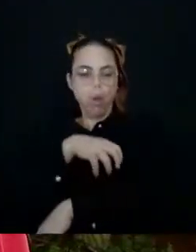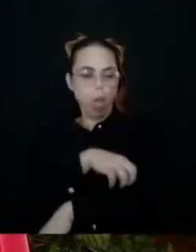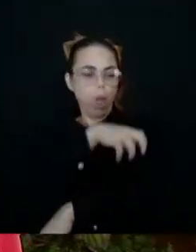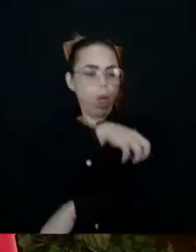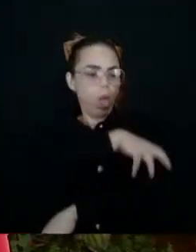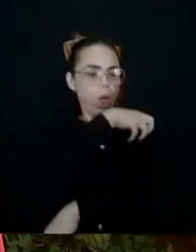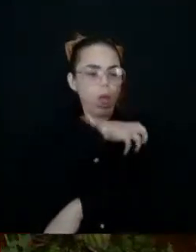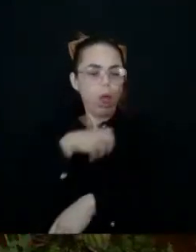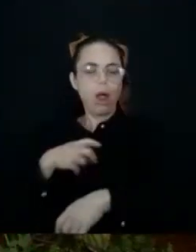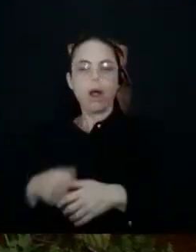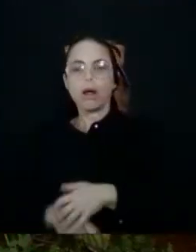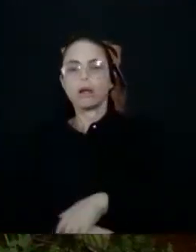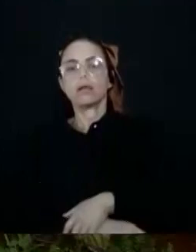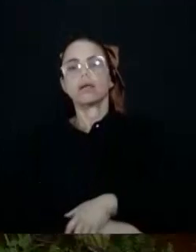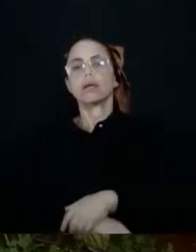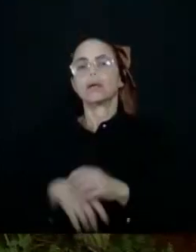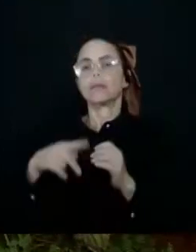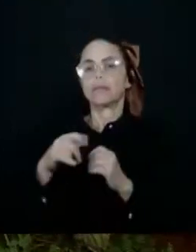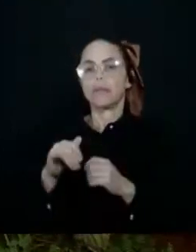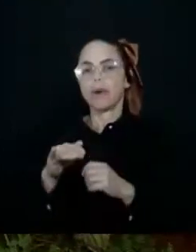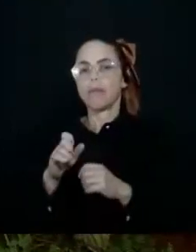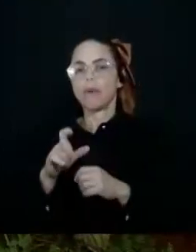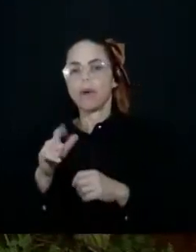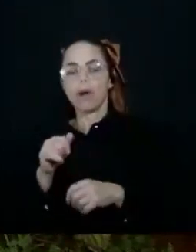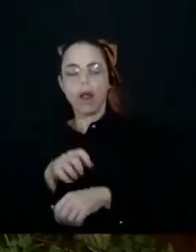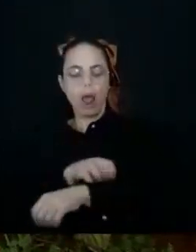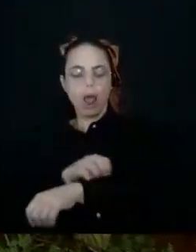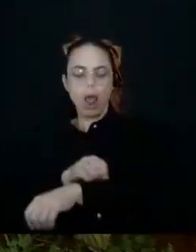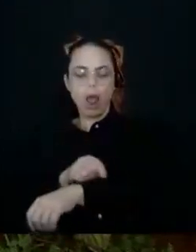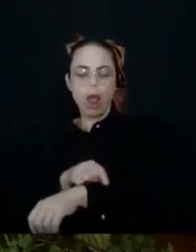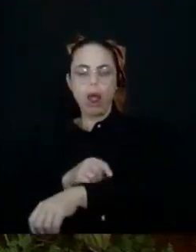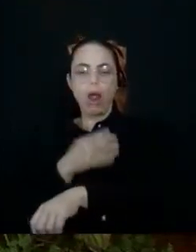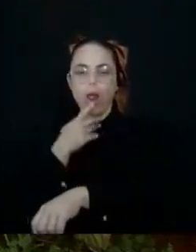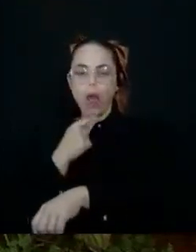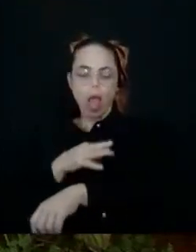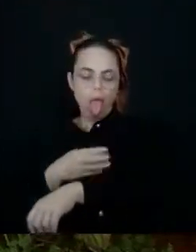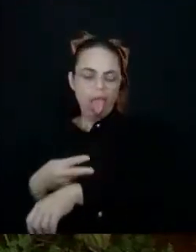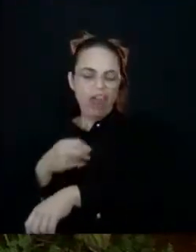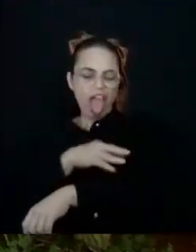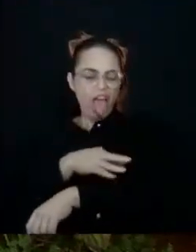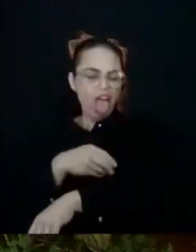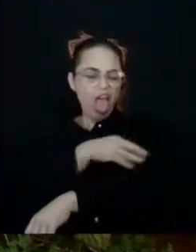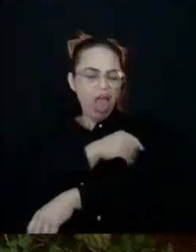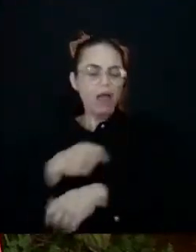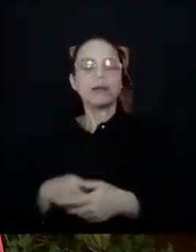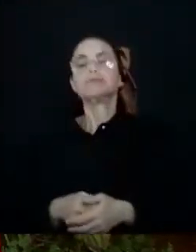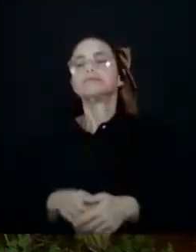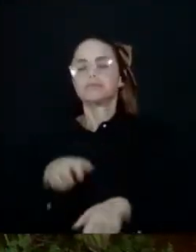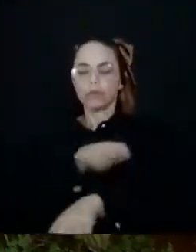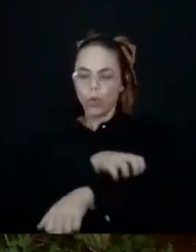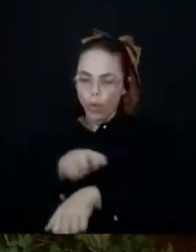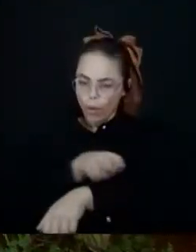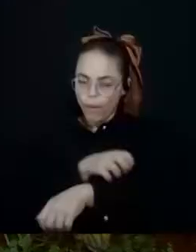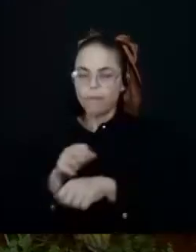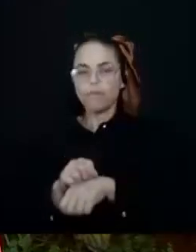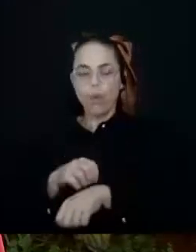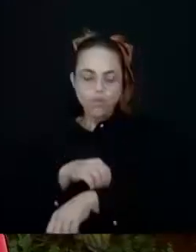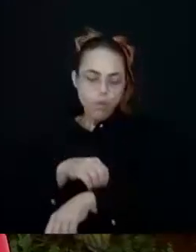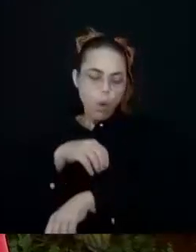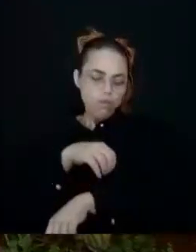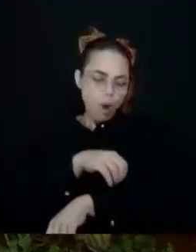uma pápula, depois uma pústula com pus dentro, né? E depois ela vai crescer e ela